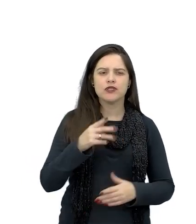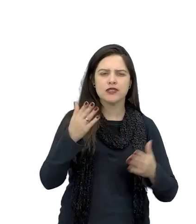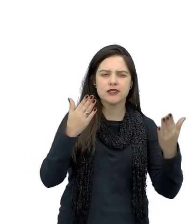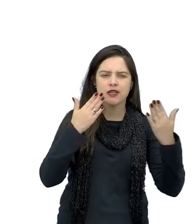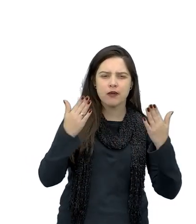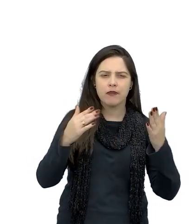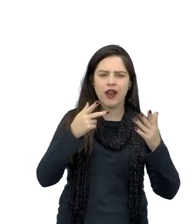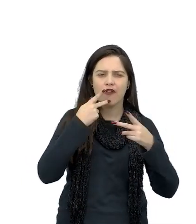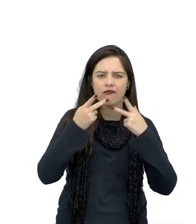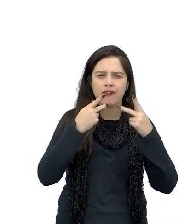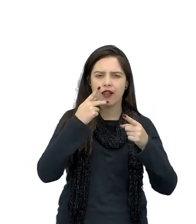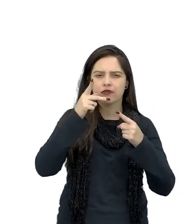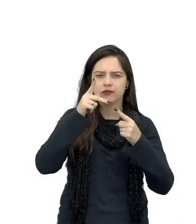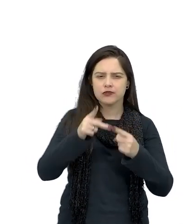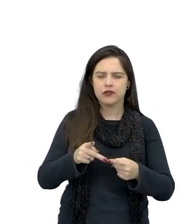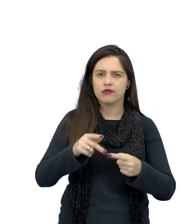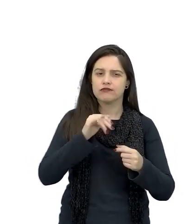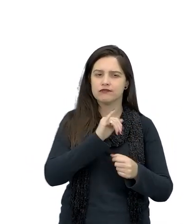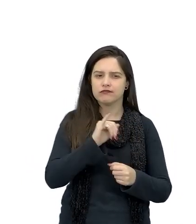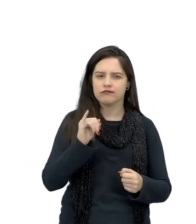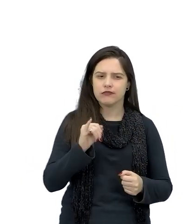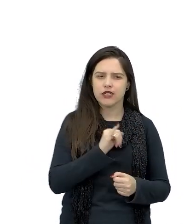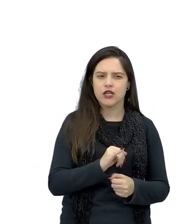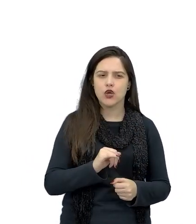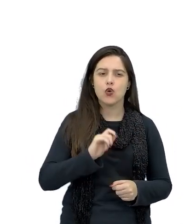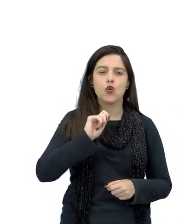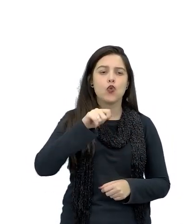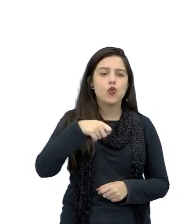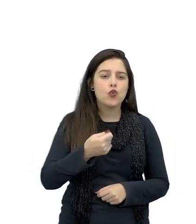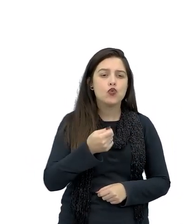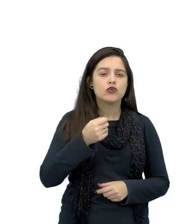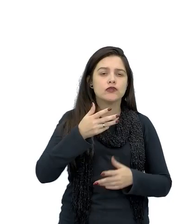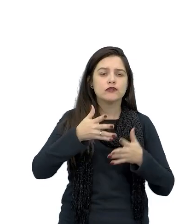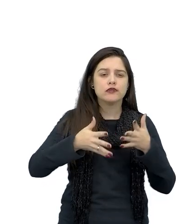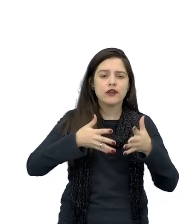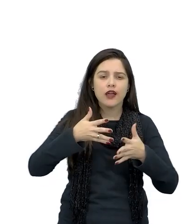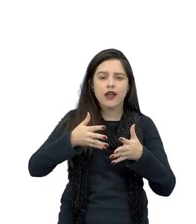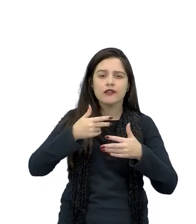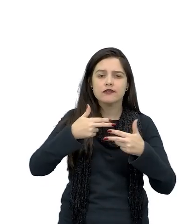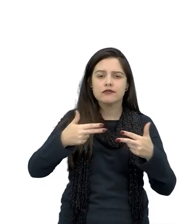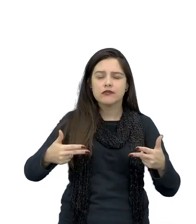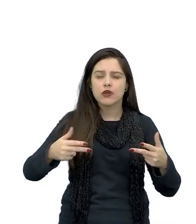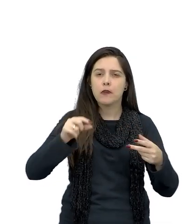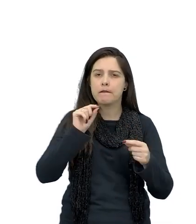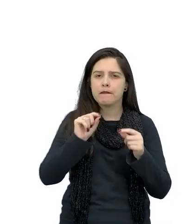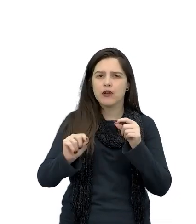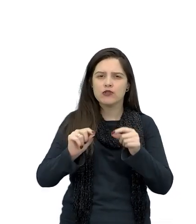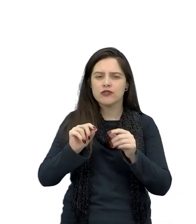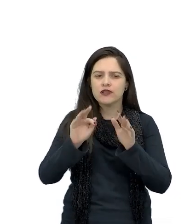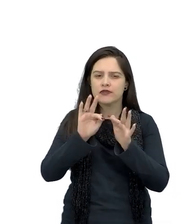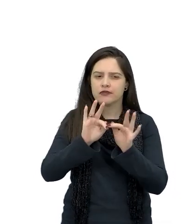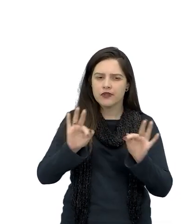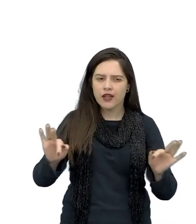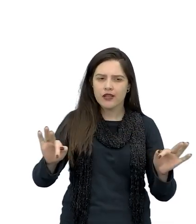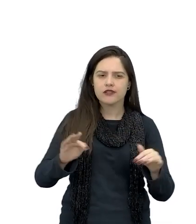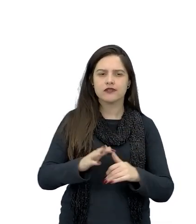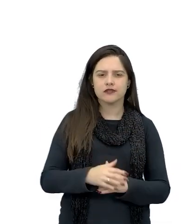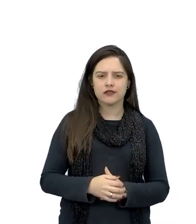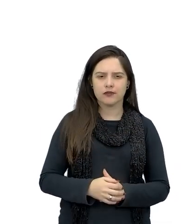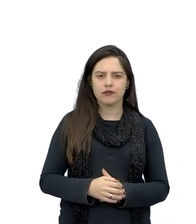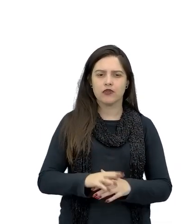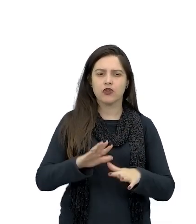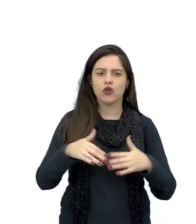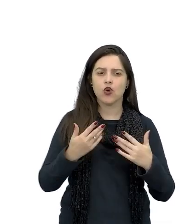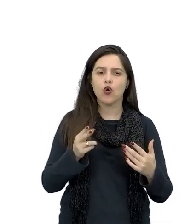personagens da fala do narrador? Usei os sinais de pontuação para encerrar as frases, né? Aí o ponto final de